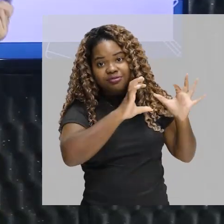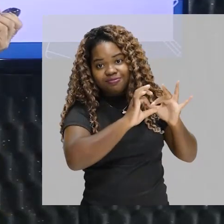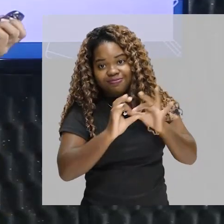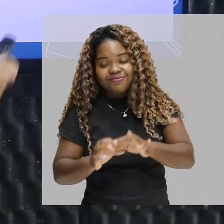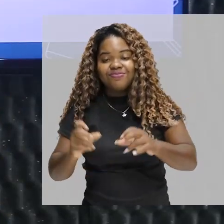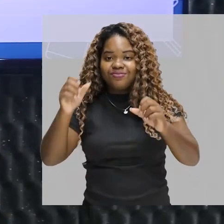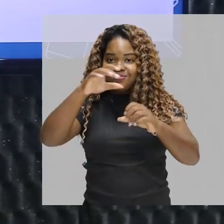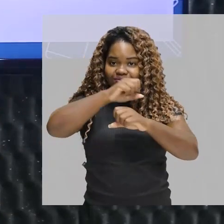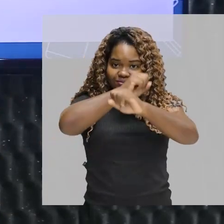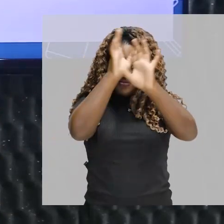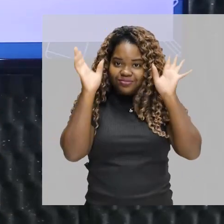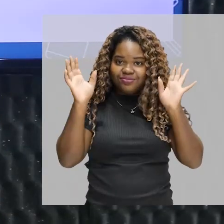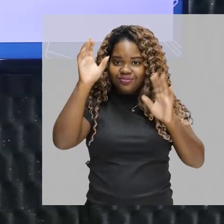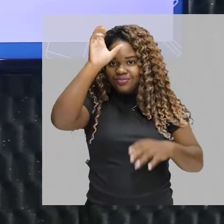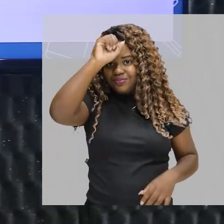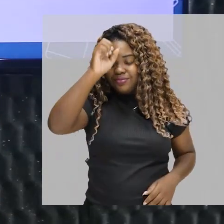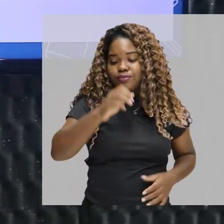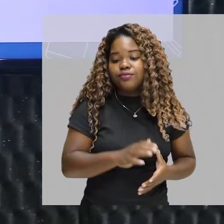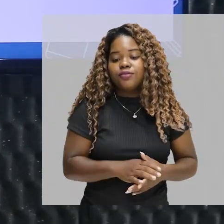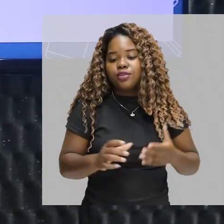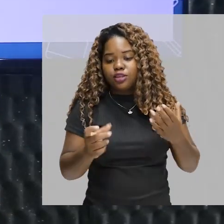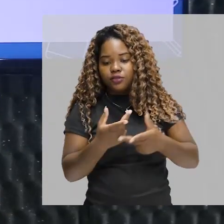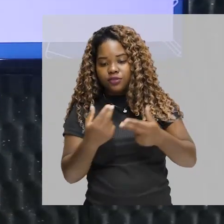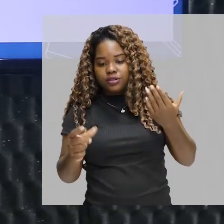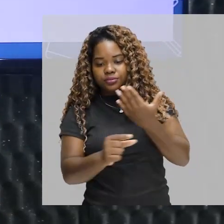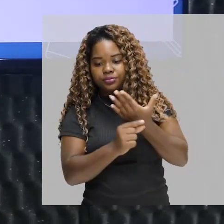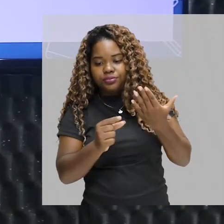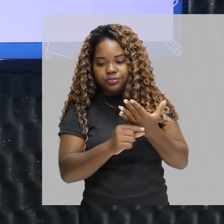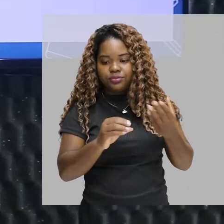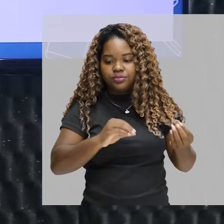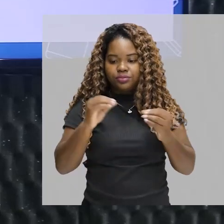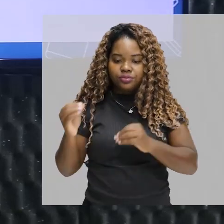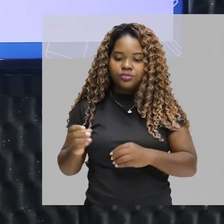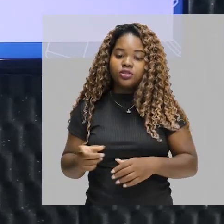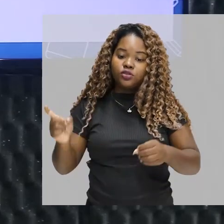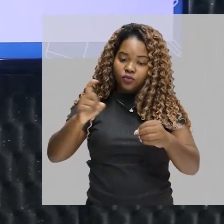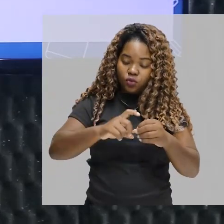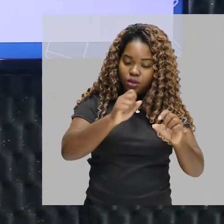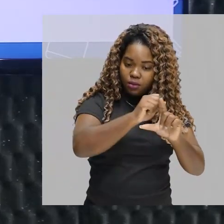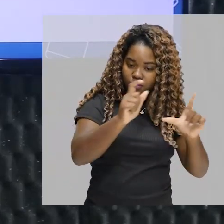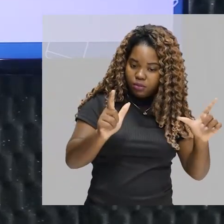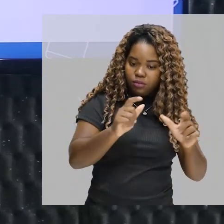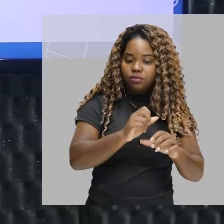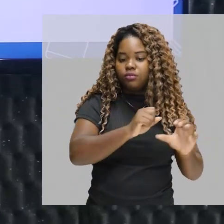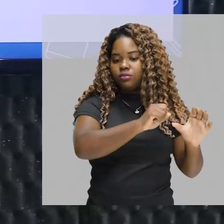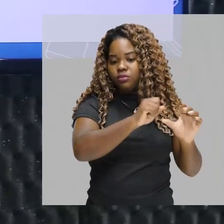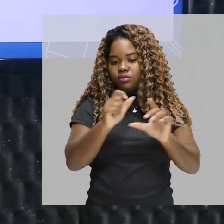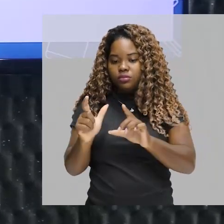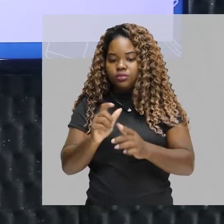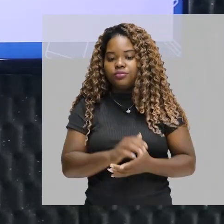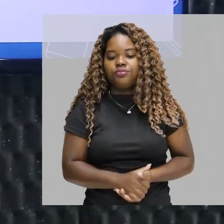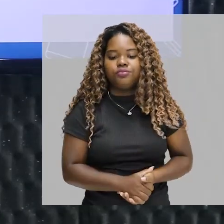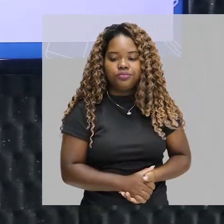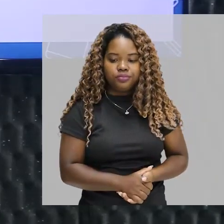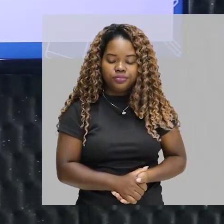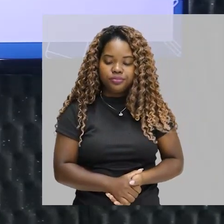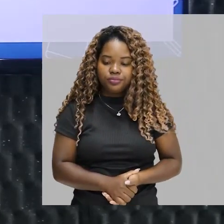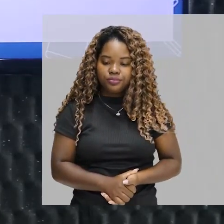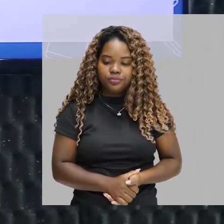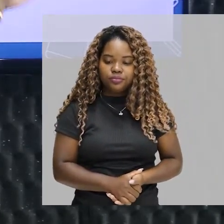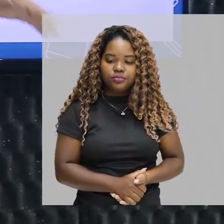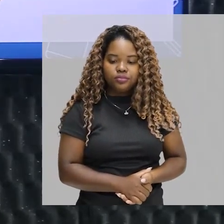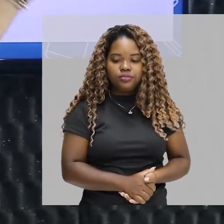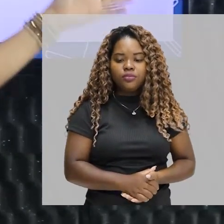contextualização, porque a maioria dessas obras que eu trouxe, né? Vou voltar aqui rapidinho. Essas obras de contos de fadas, por